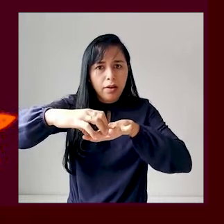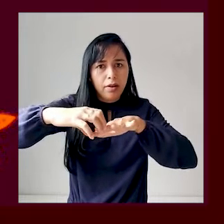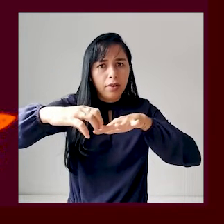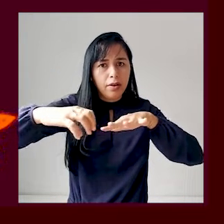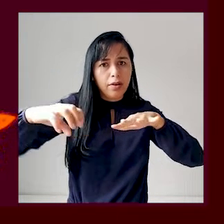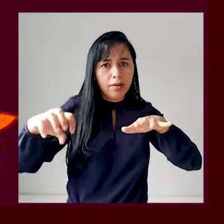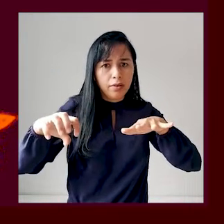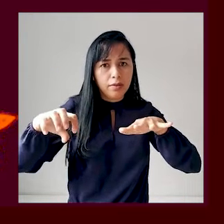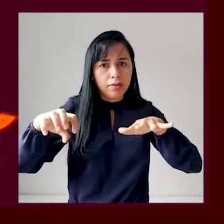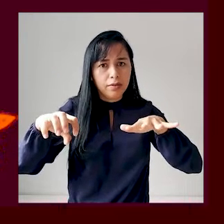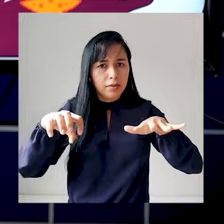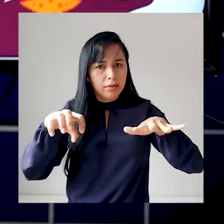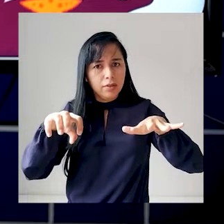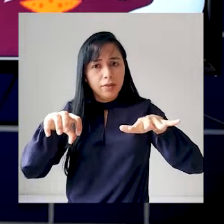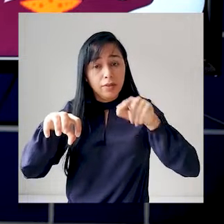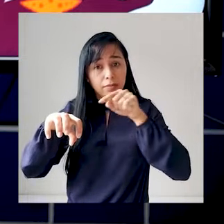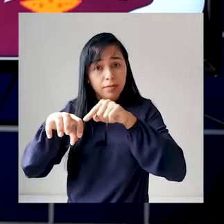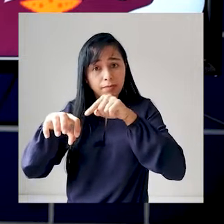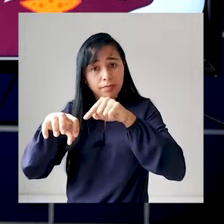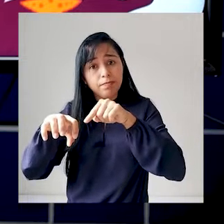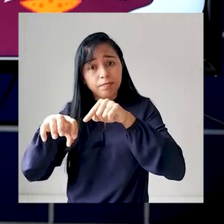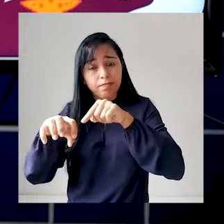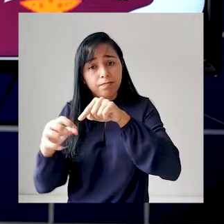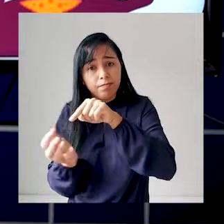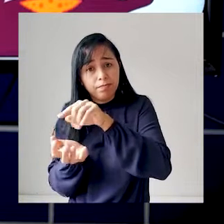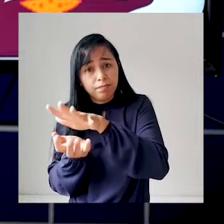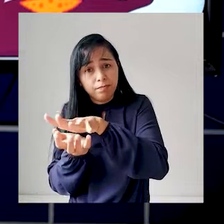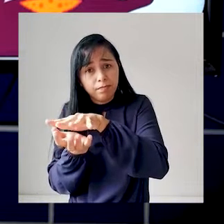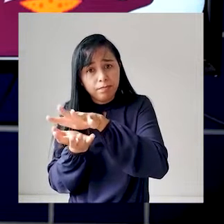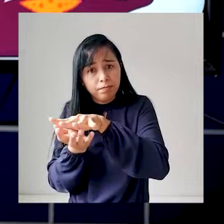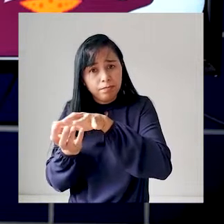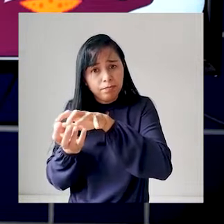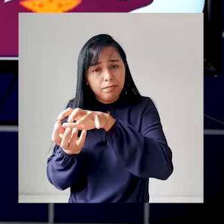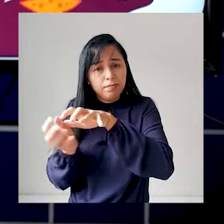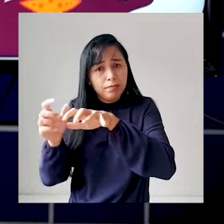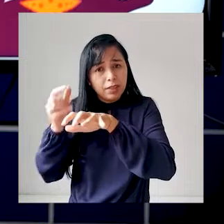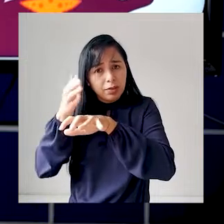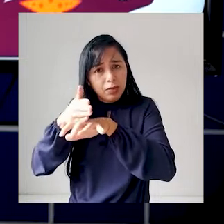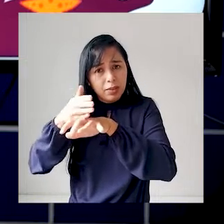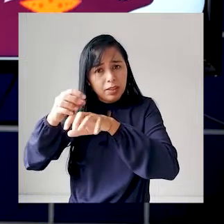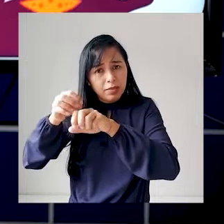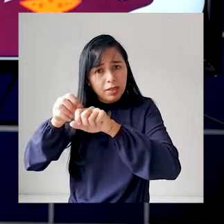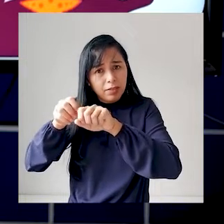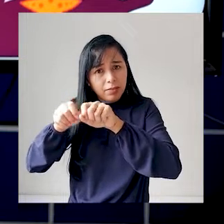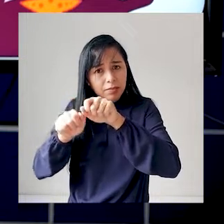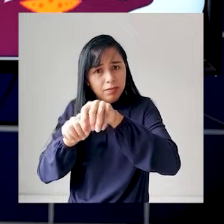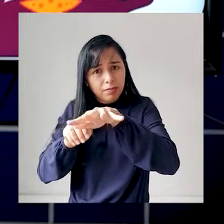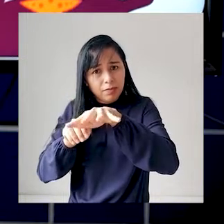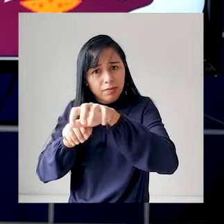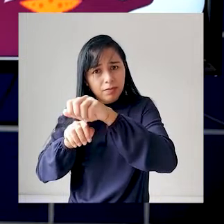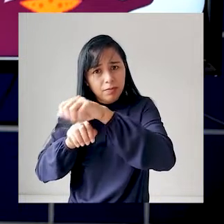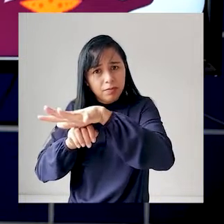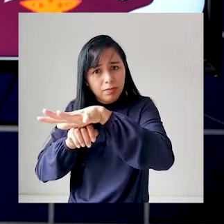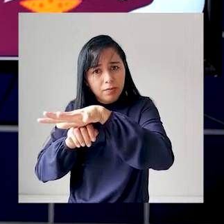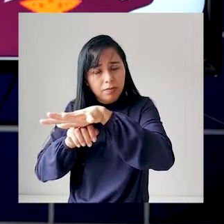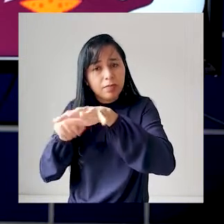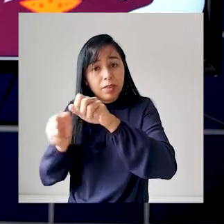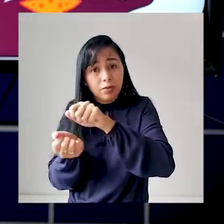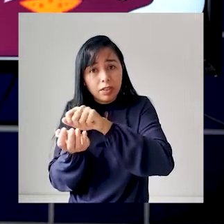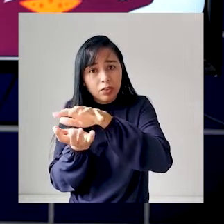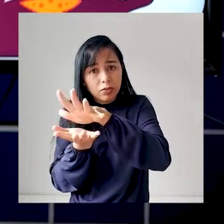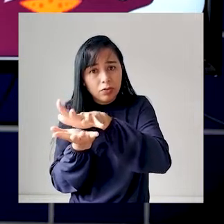tirássemos um pedaço que compreendesse esse círculozinho central dela, nós teríamos